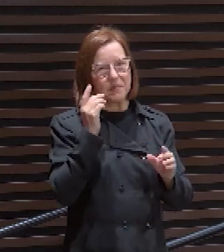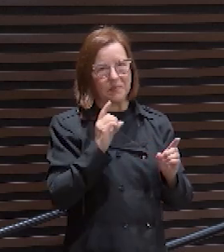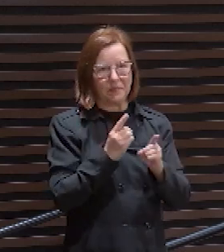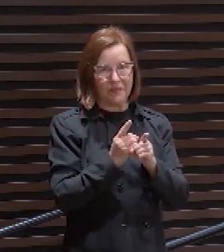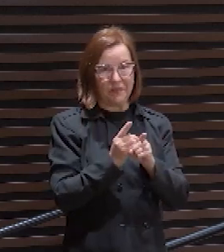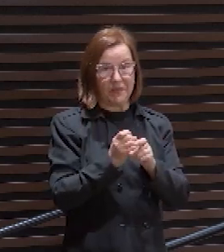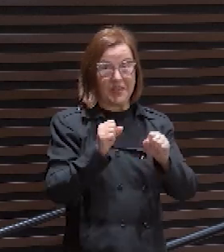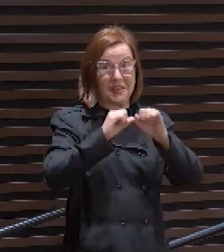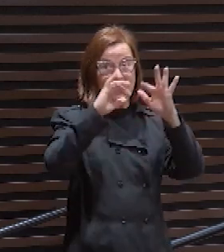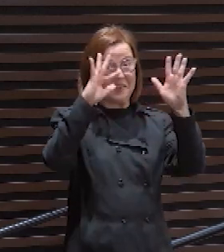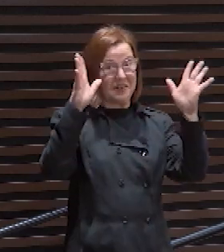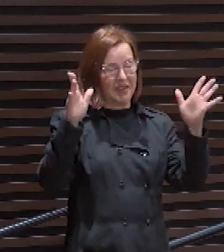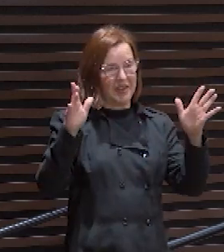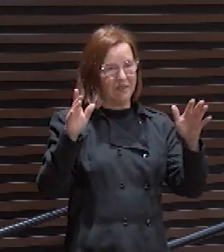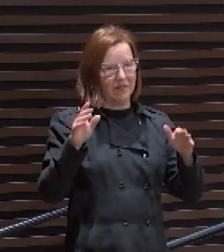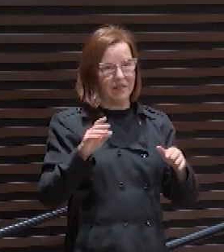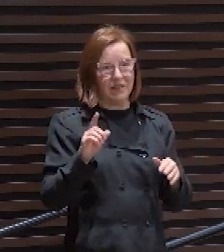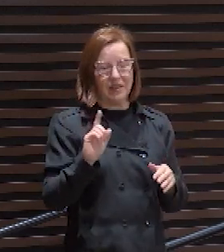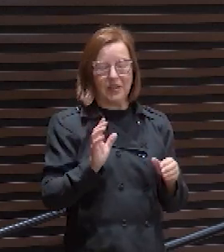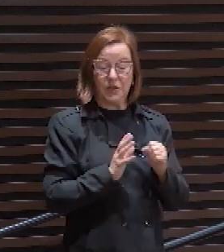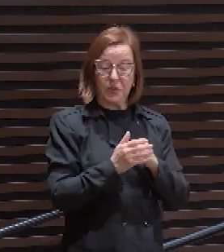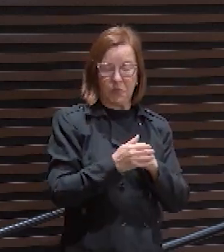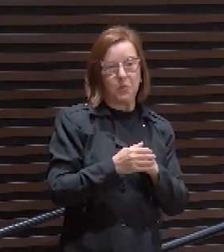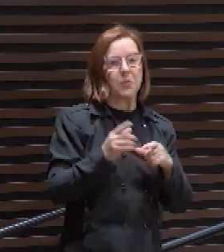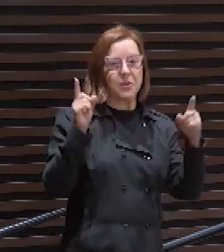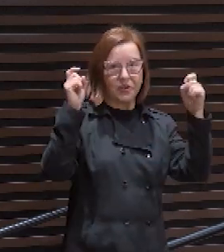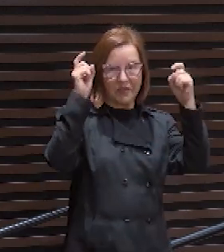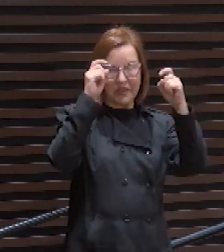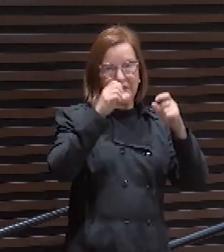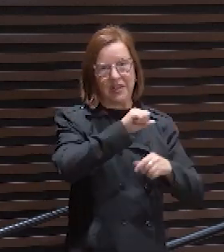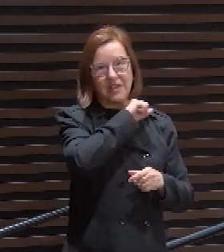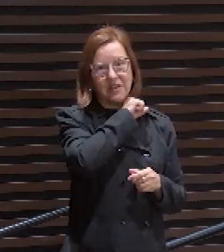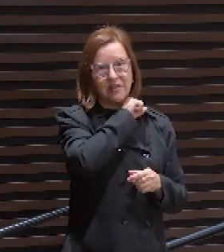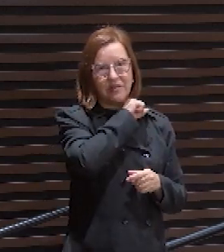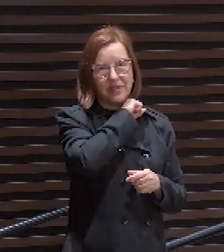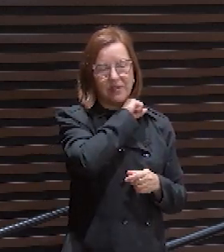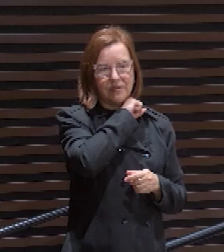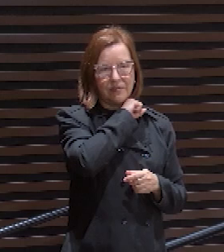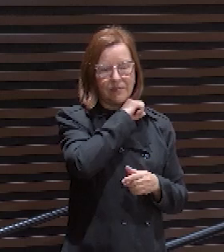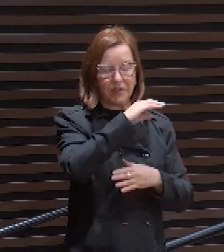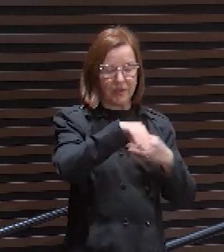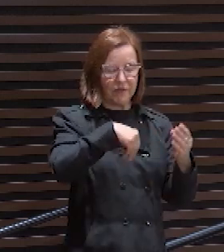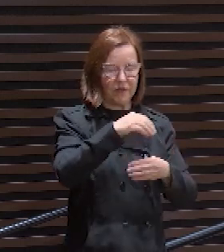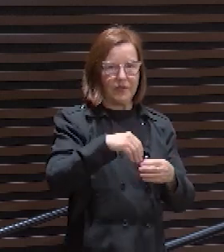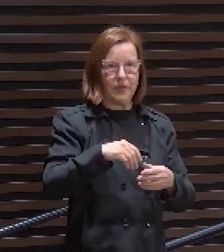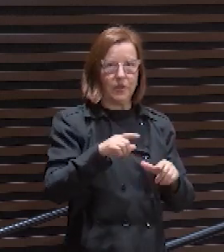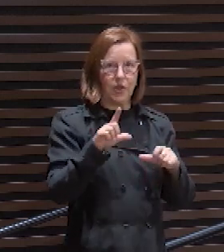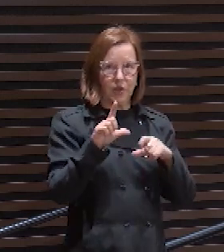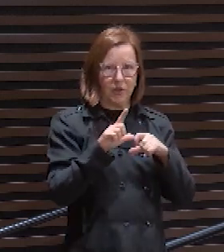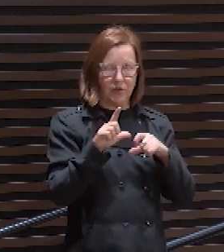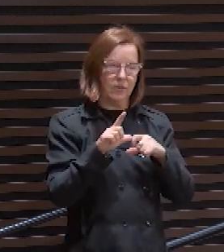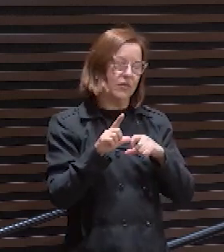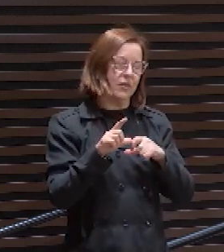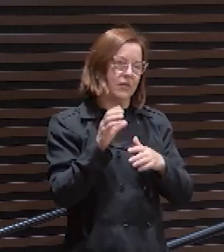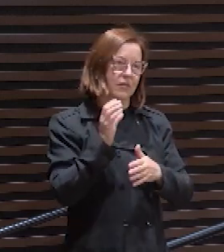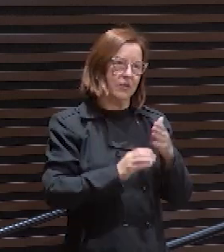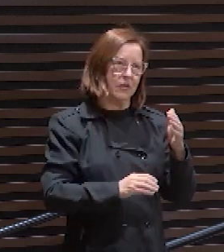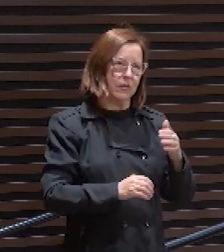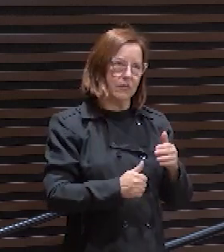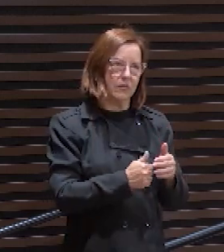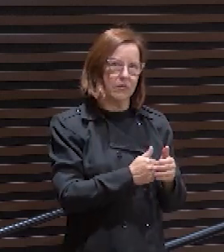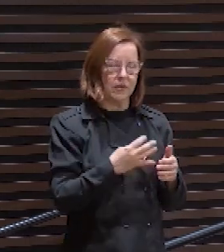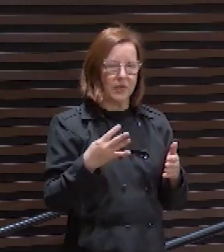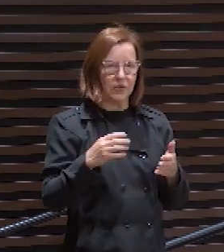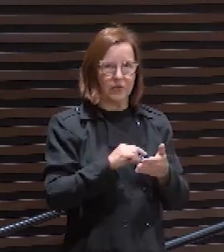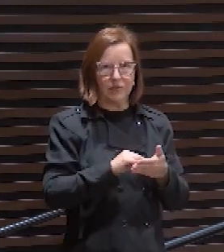radical. Ele não esconde as dificuldades ou os sacrifícios envolvidos. Em Lucas, no capítulo 14, do verso 26 ao